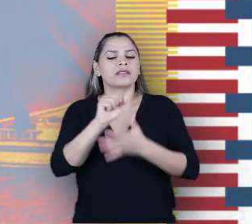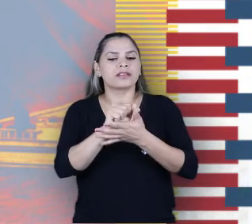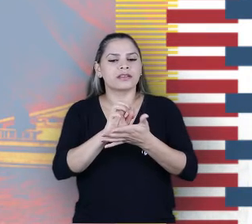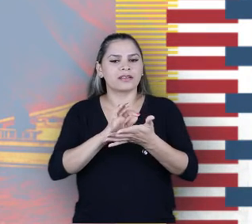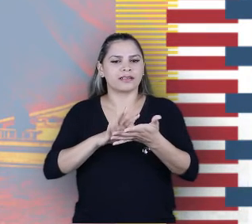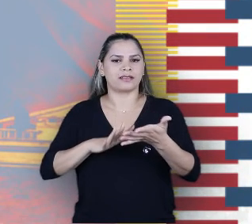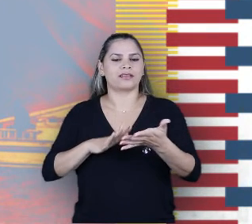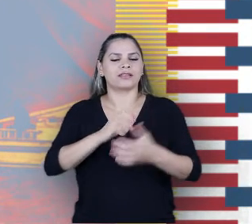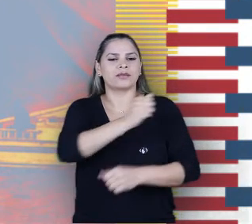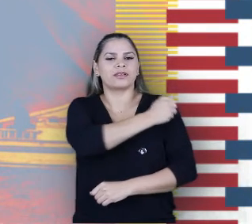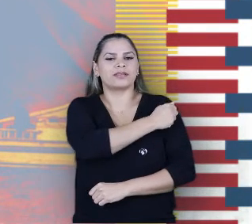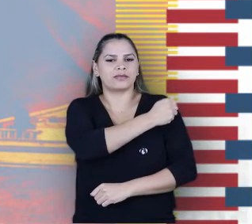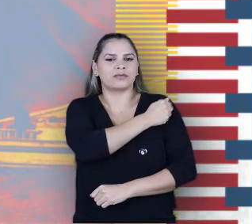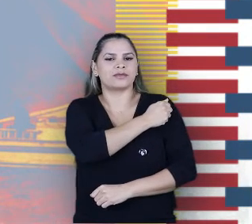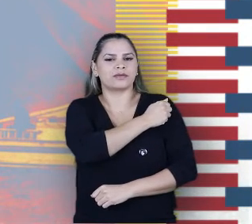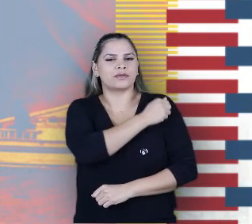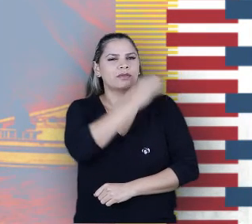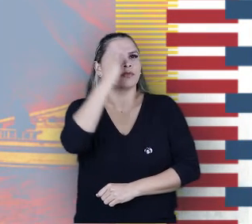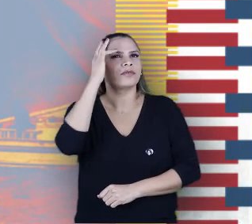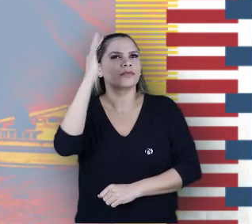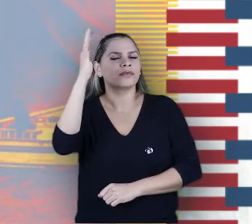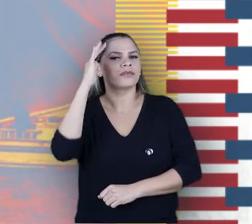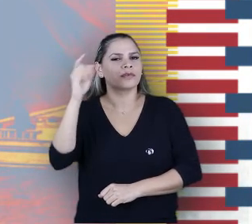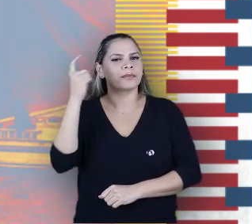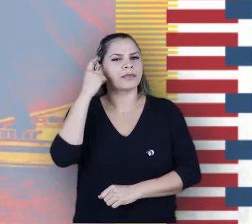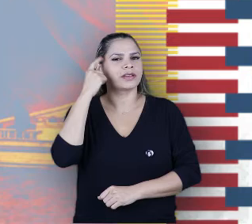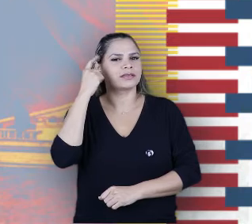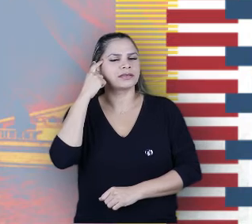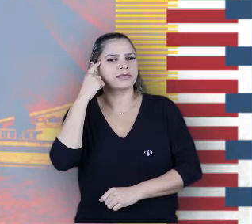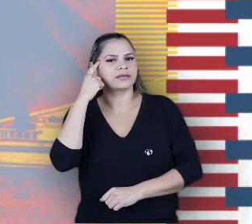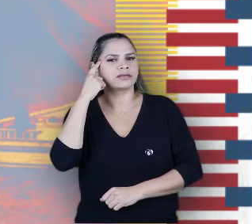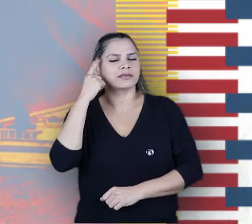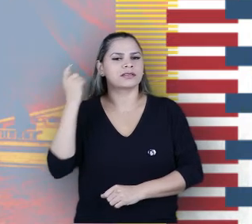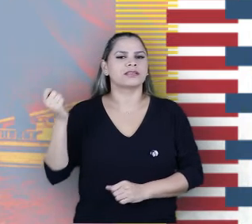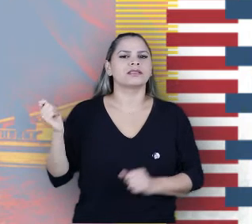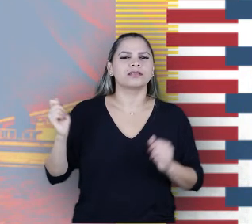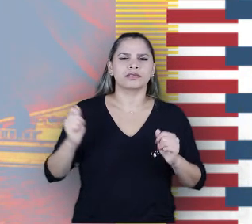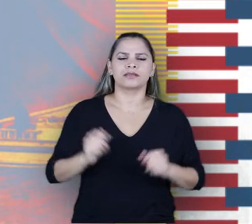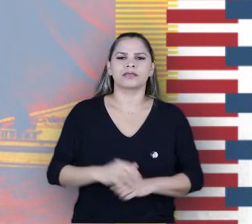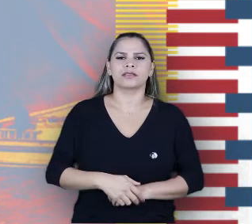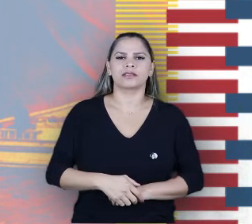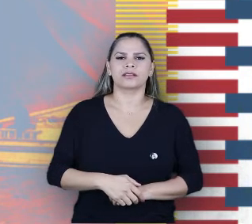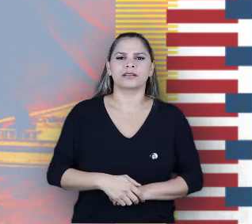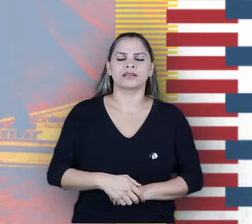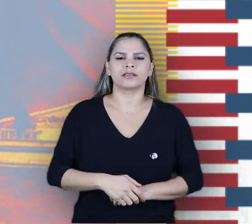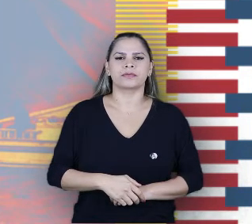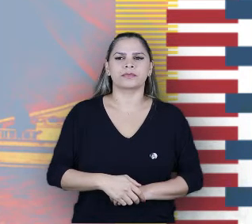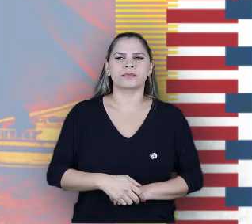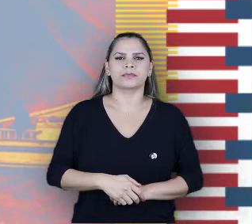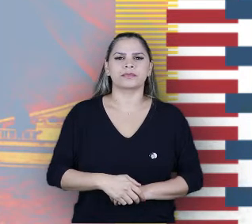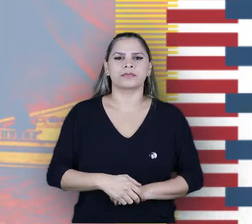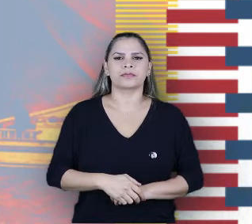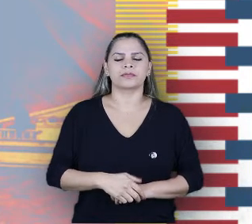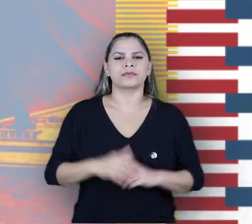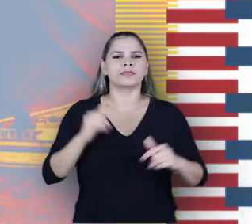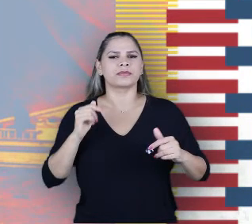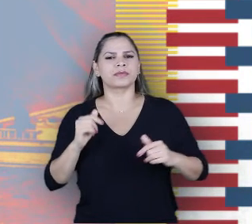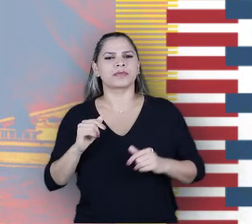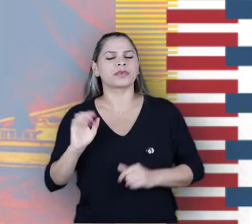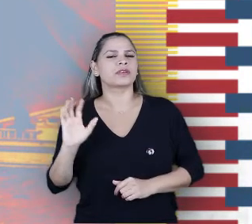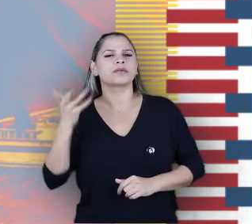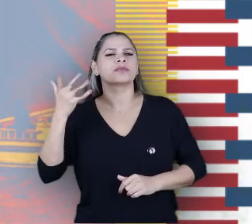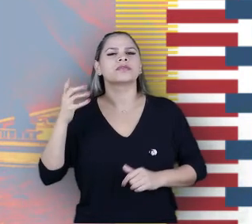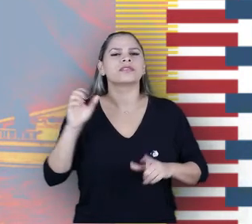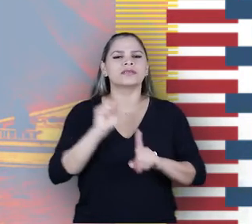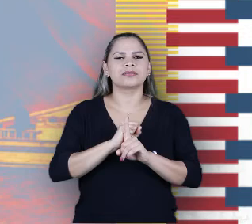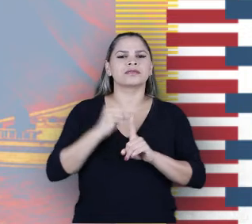estão em um contexto midiático também. Então, permitir